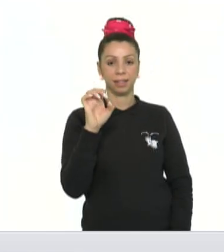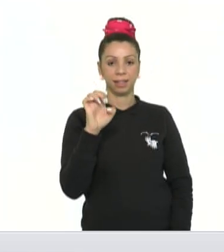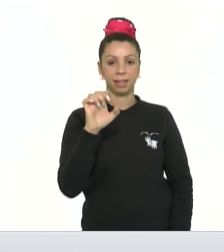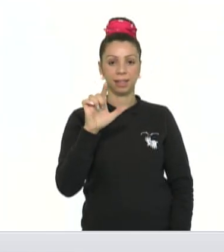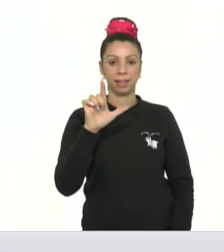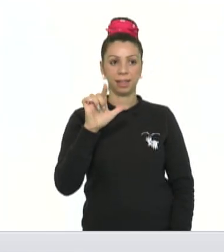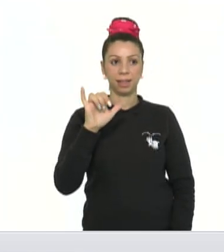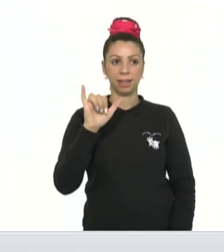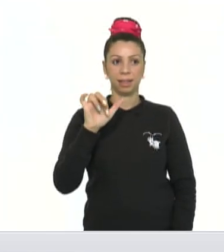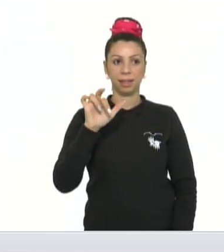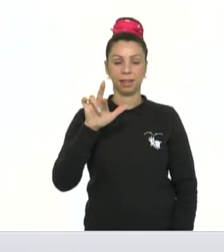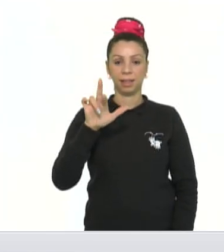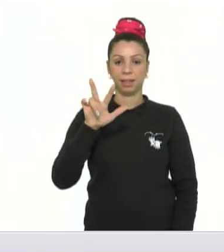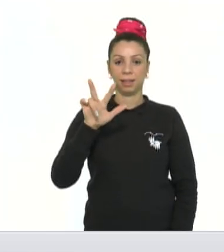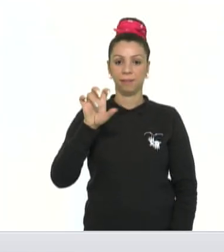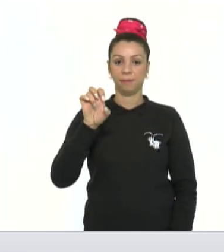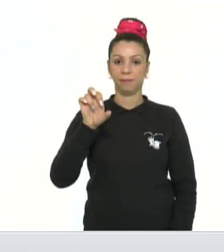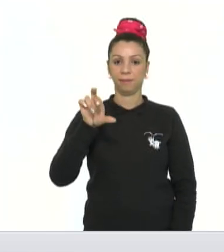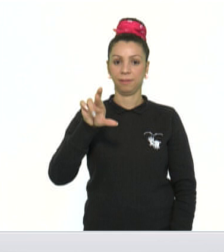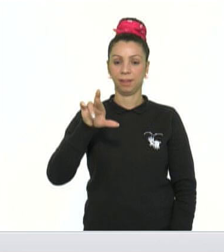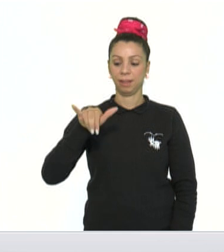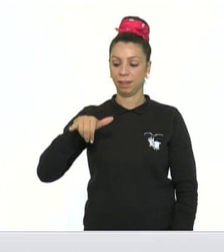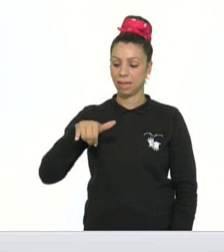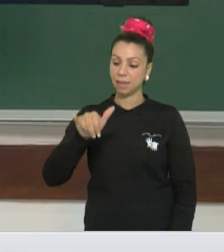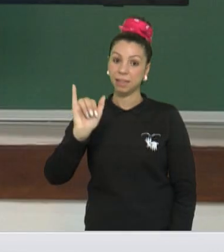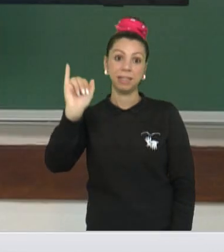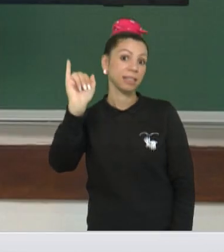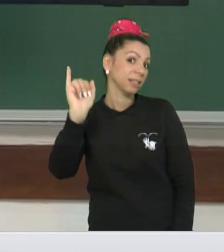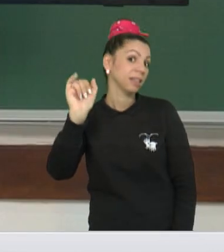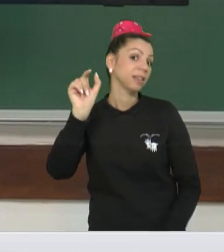de receber compras em casa.